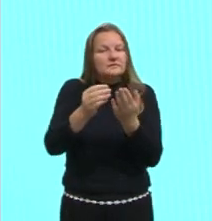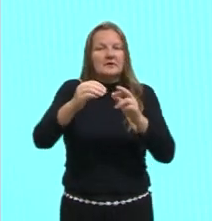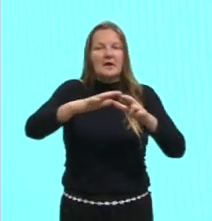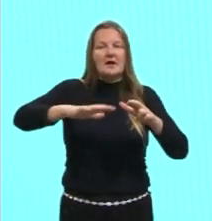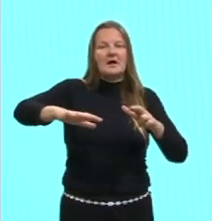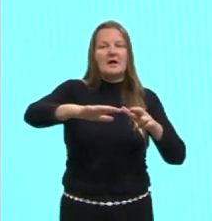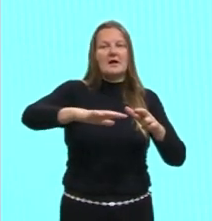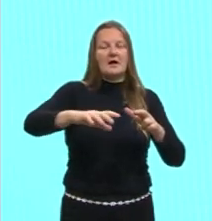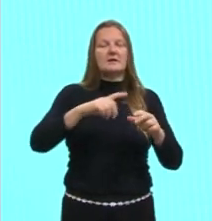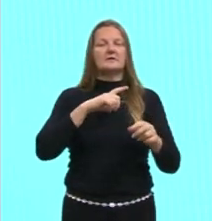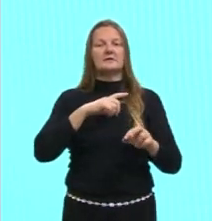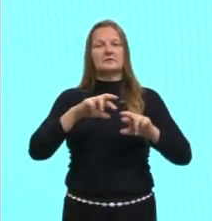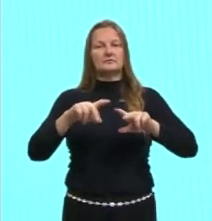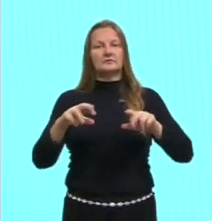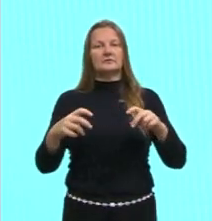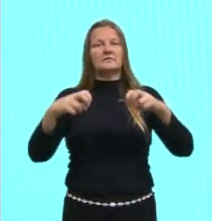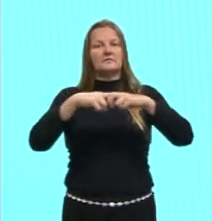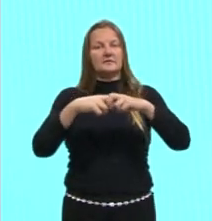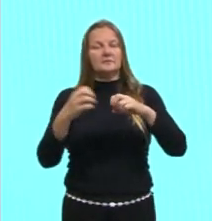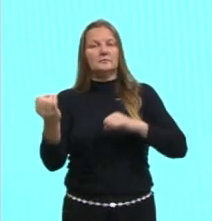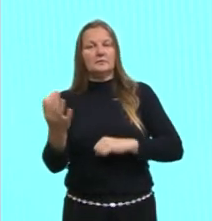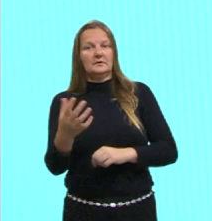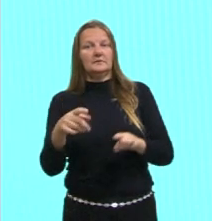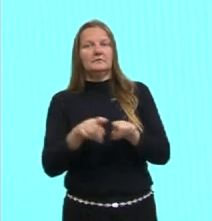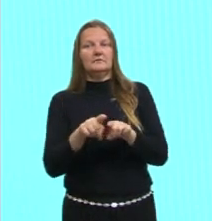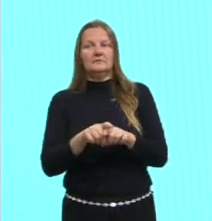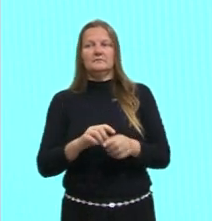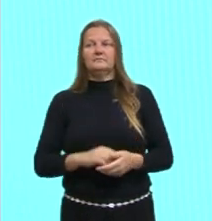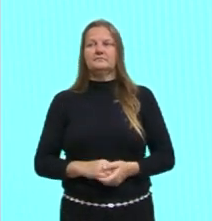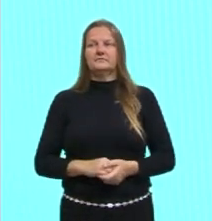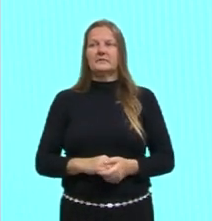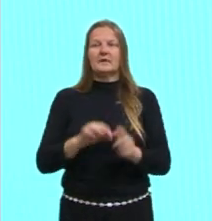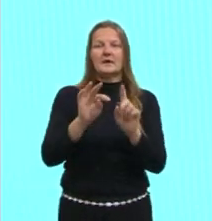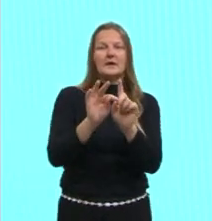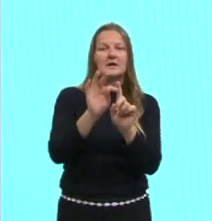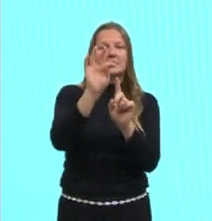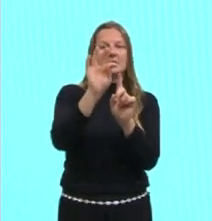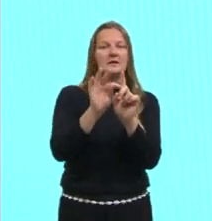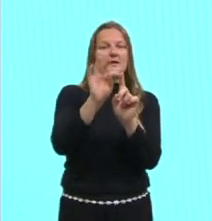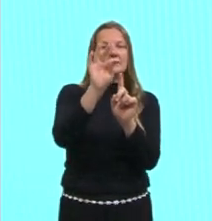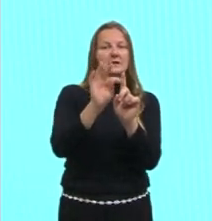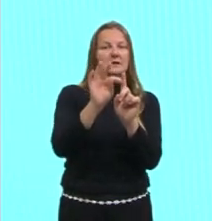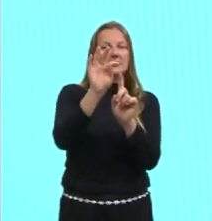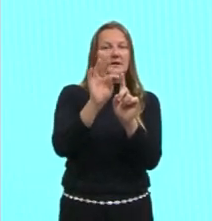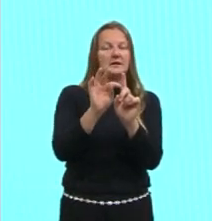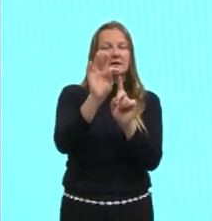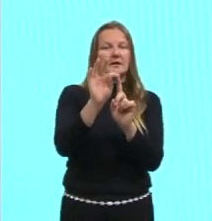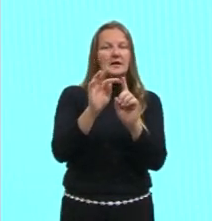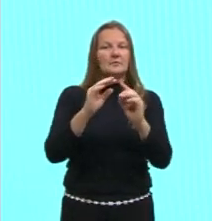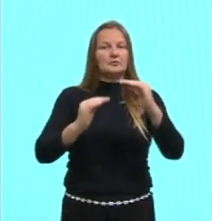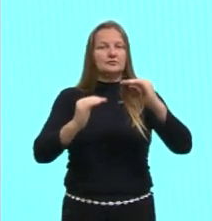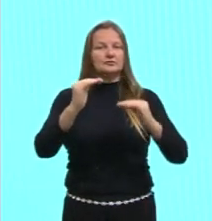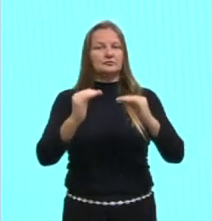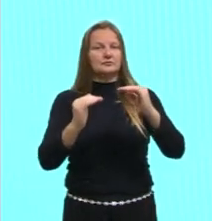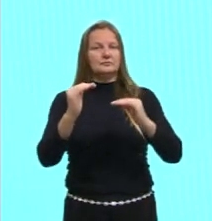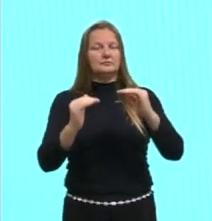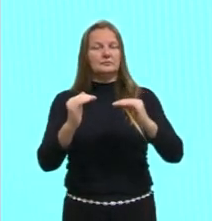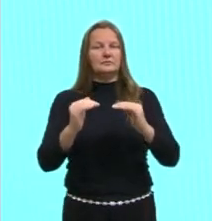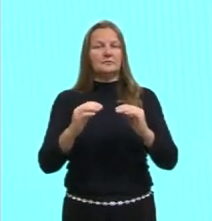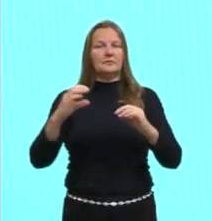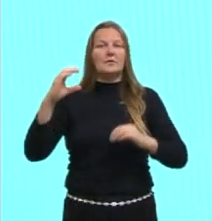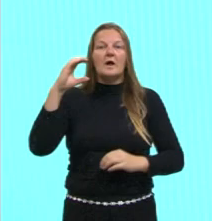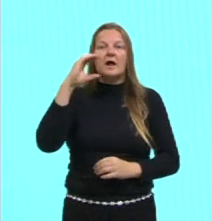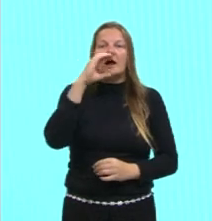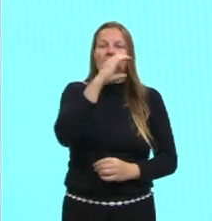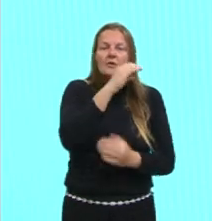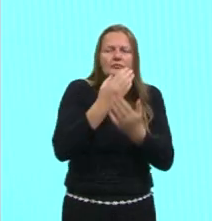visualizar na física moderna também e por último também a gente viu até uma dinâmica que é onde a gente vê o calor né